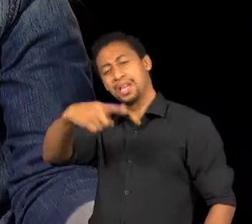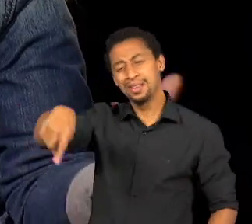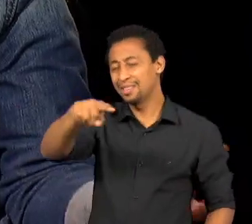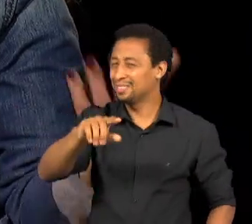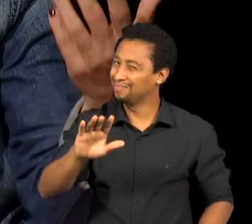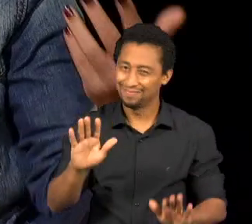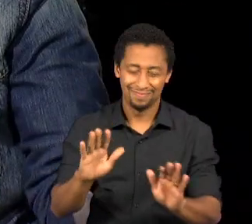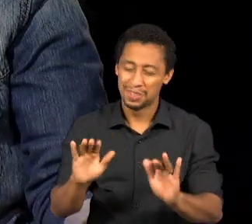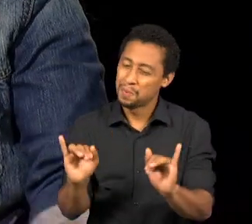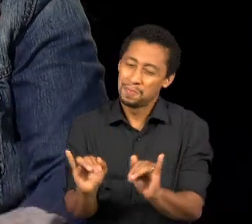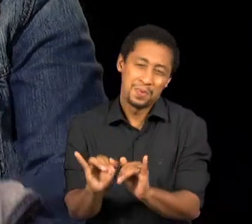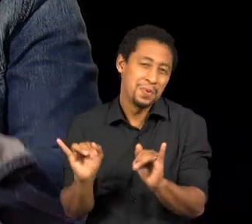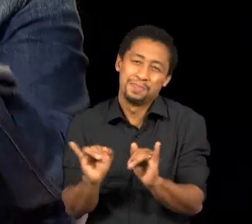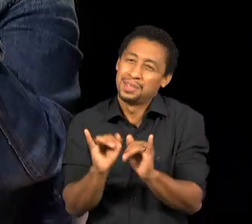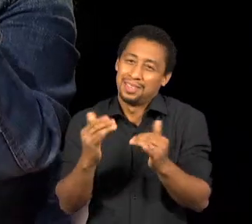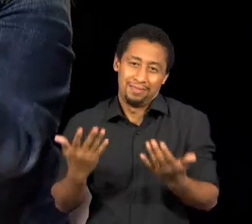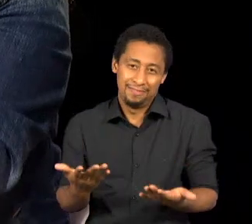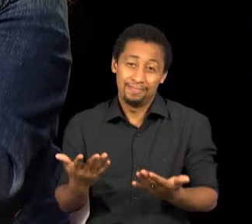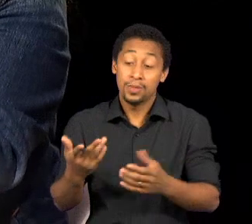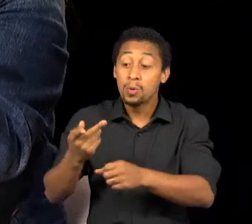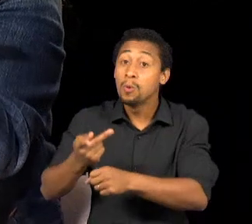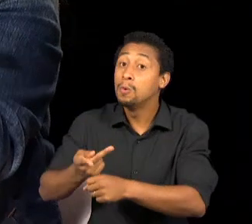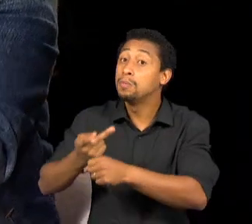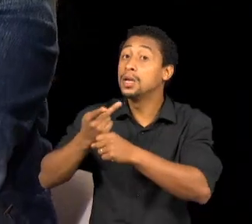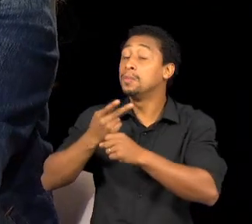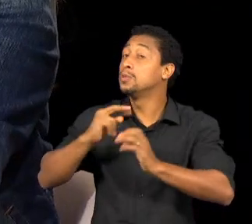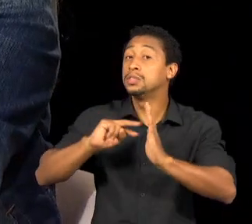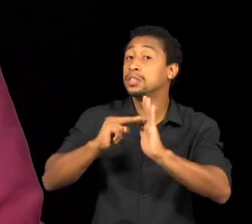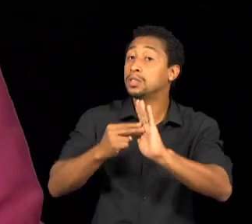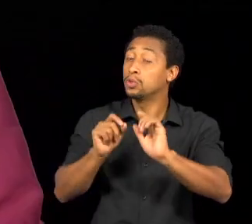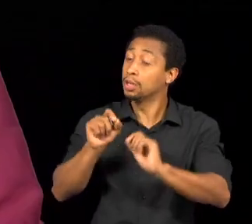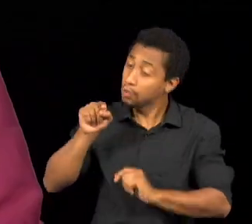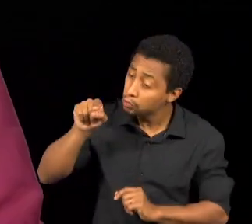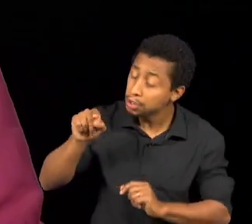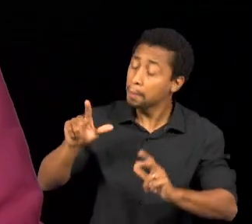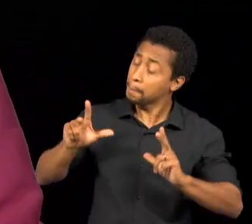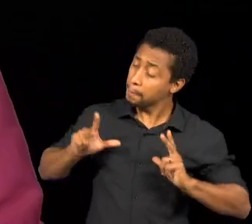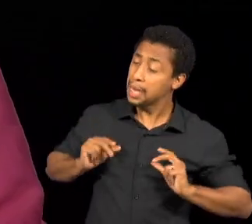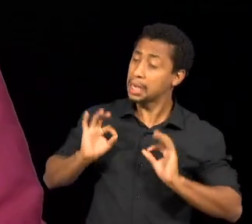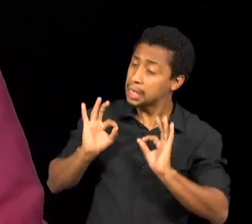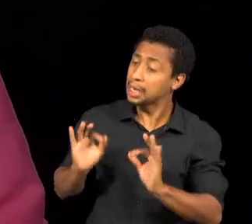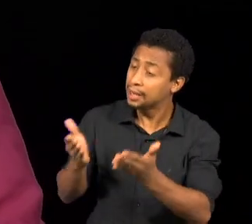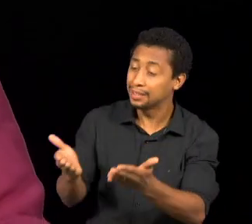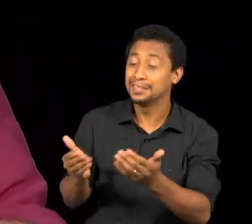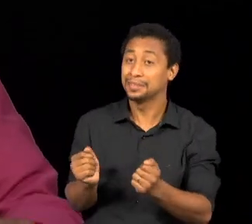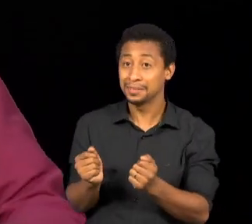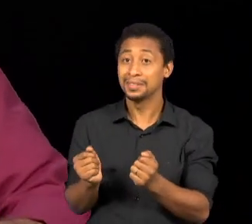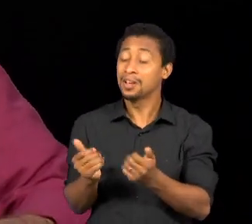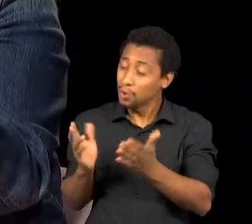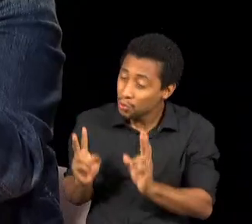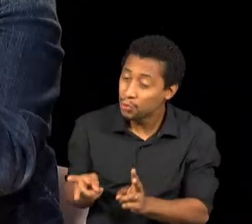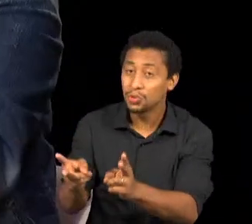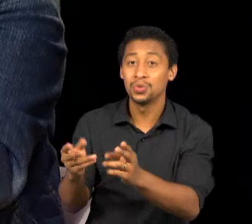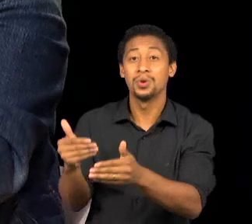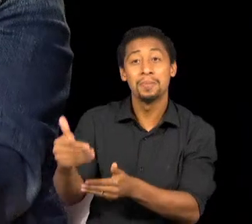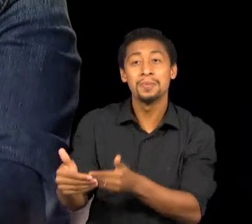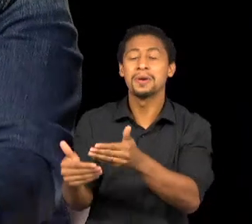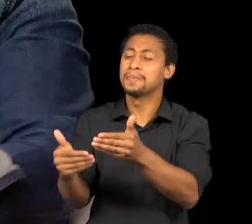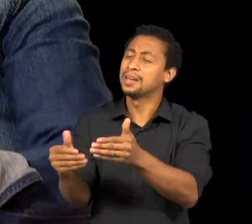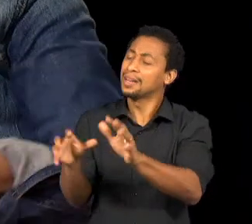bobagem. O prêmio ele vem para falar assim, olha, você mereceu. Valeu. Valeu. Continua. É